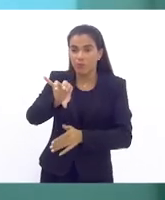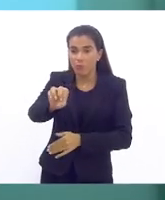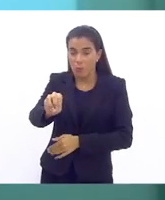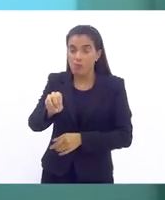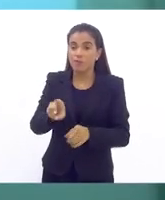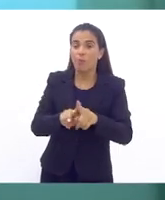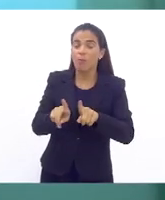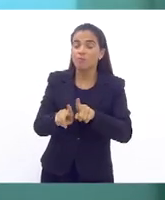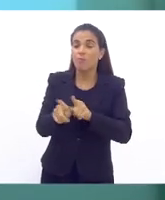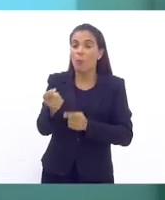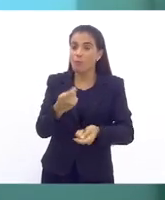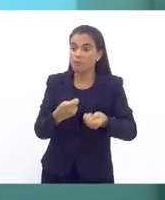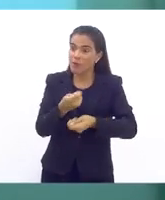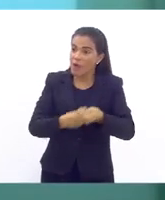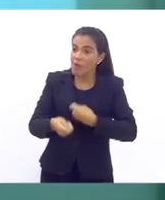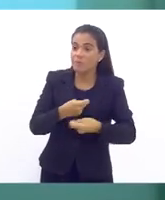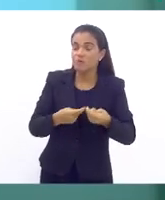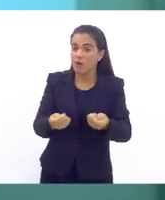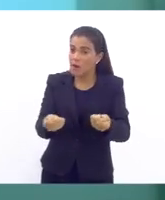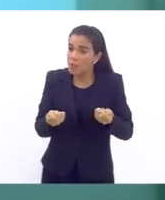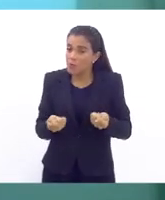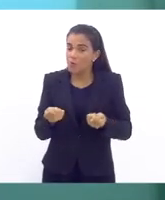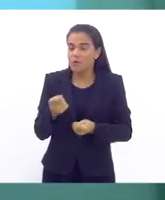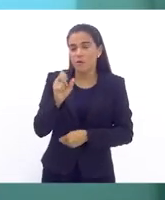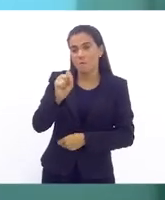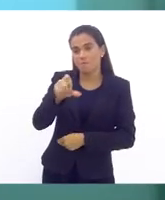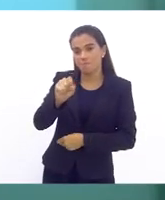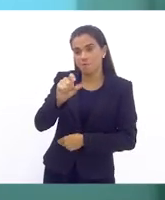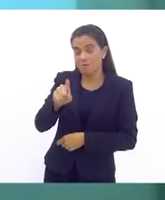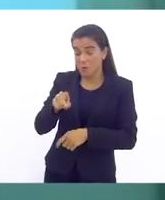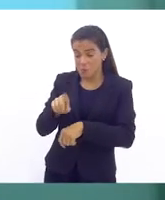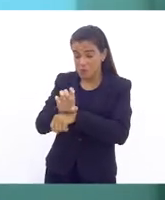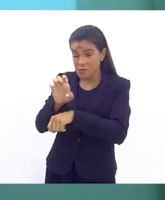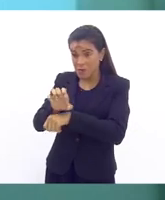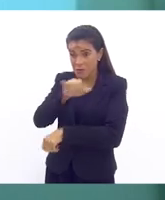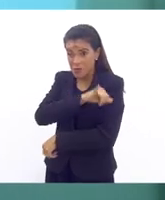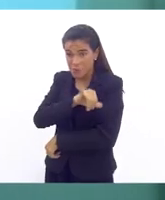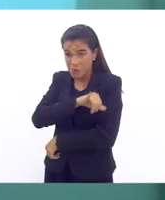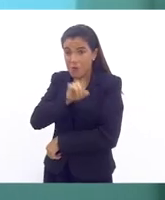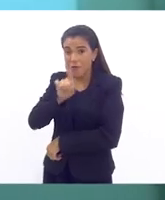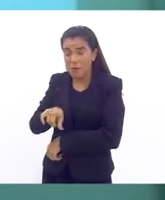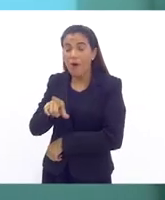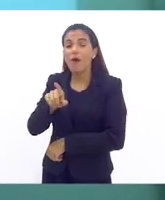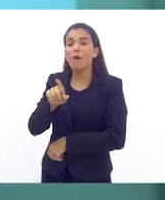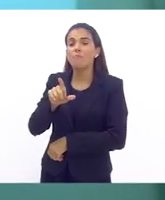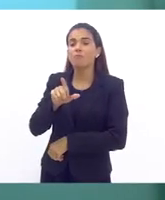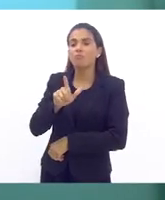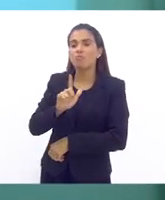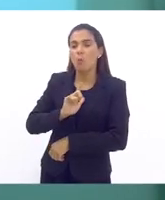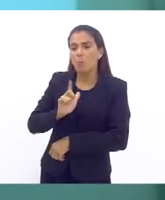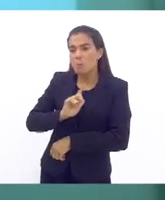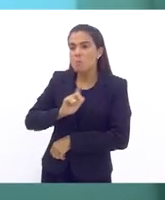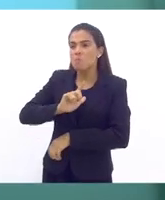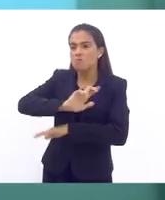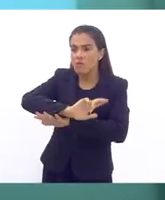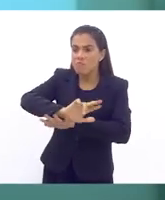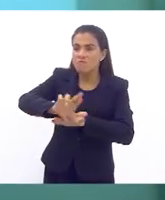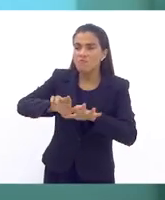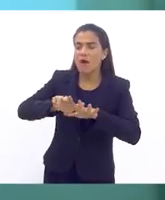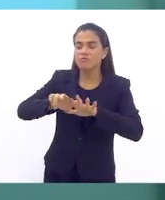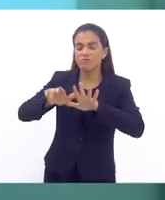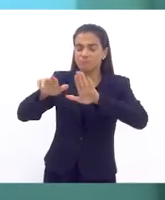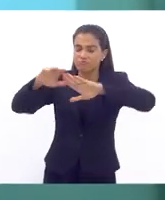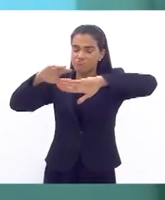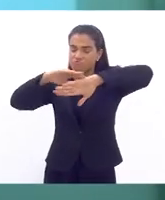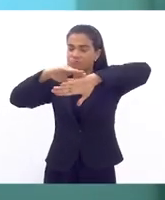azul o nosso estado é um é um dos estados que possuem uma vasta Costa